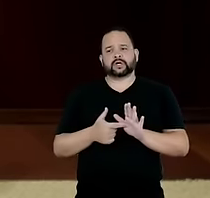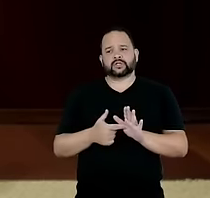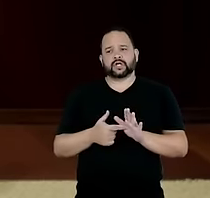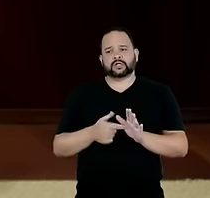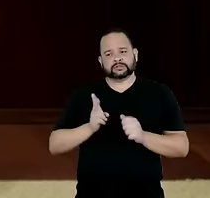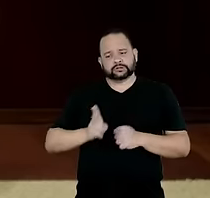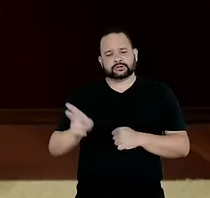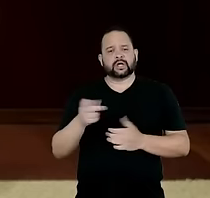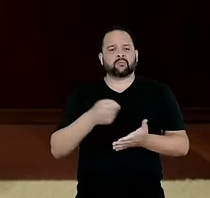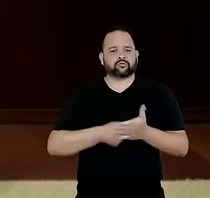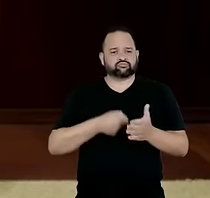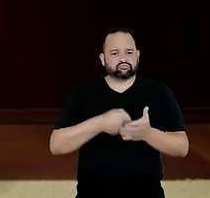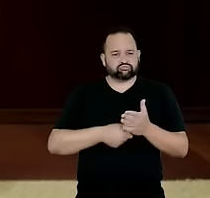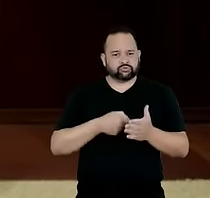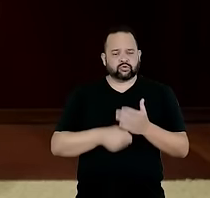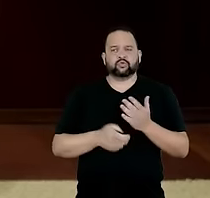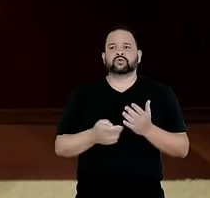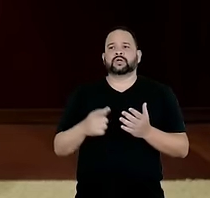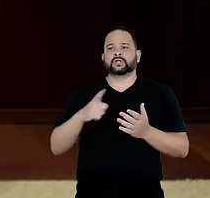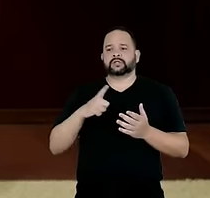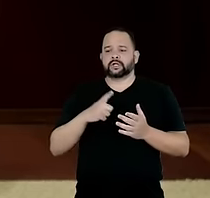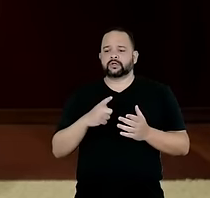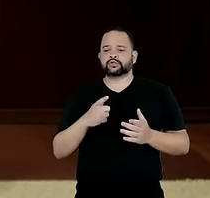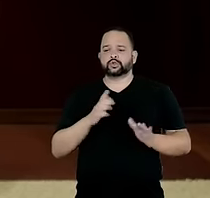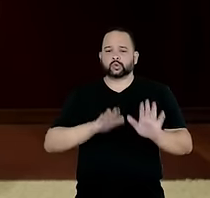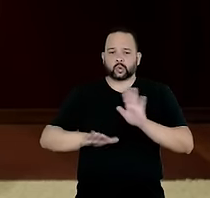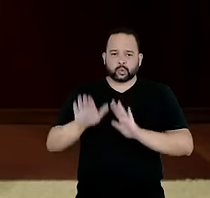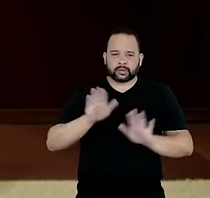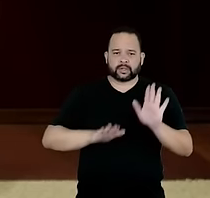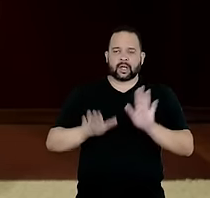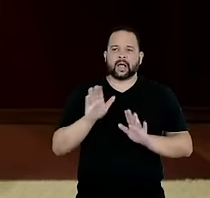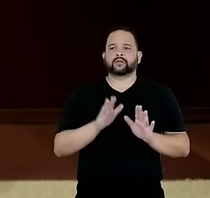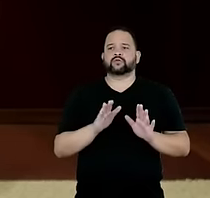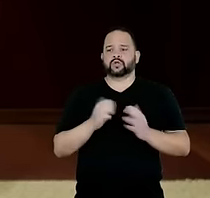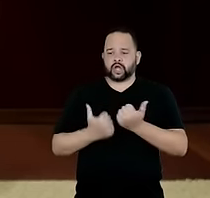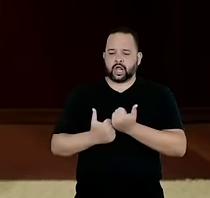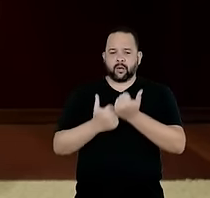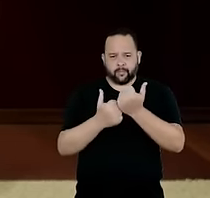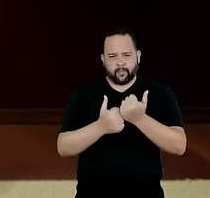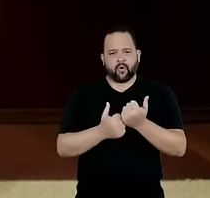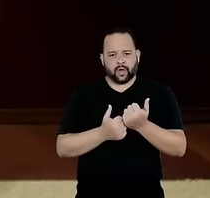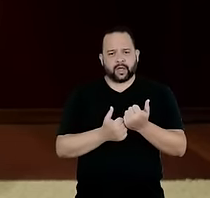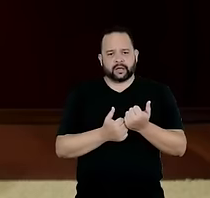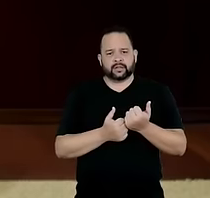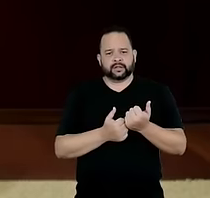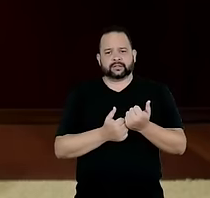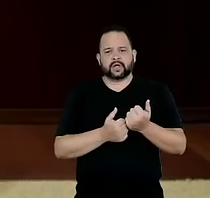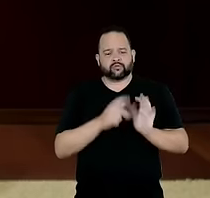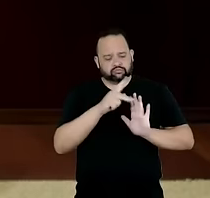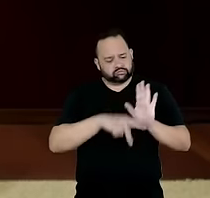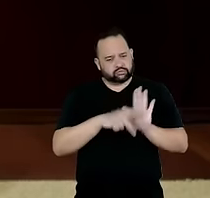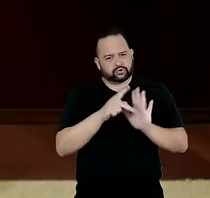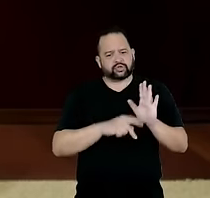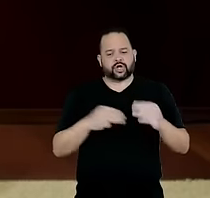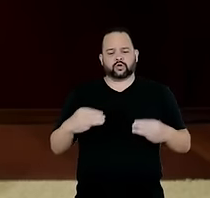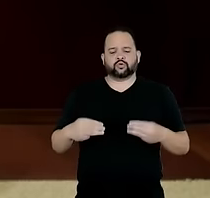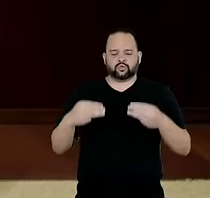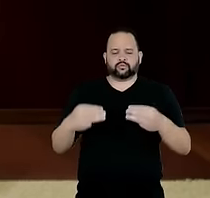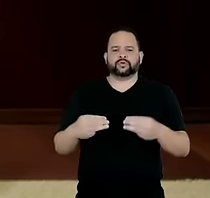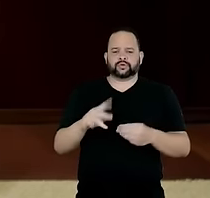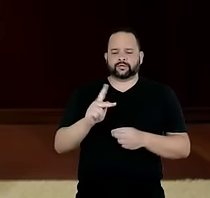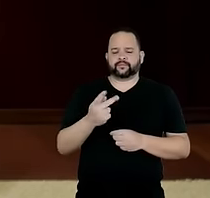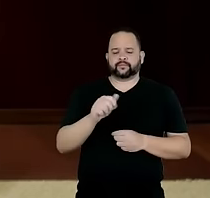né a atenção ao fiscal que ele apoia as medidas do Haddad em relação a isso então isso é eh